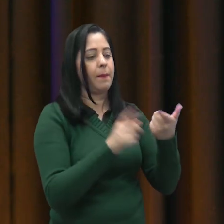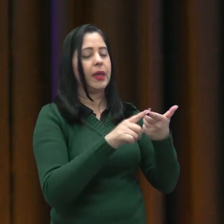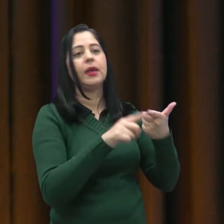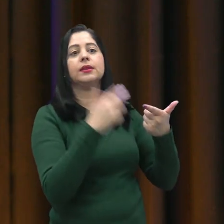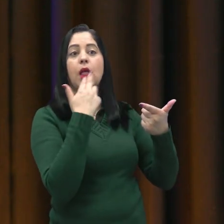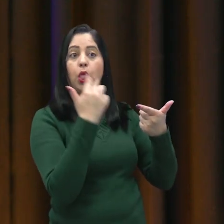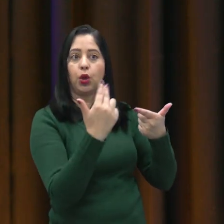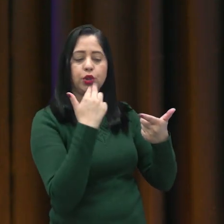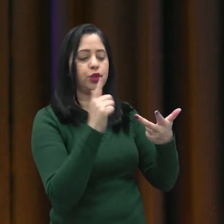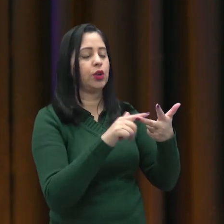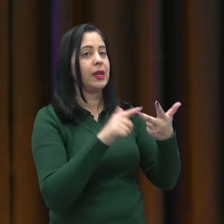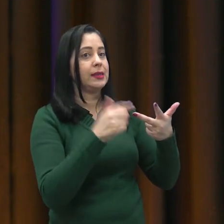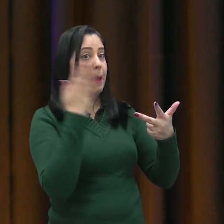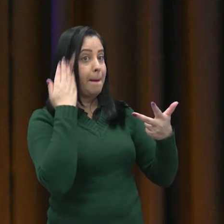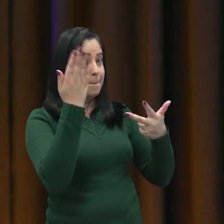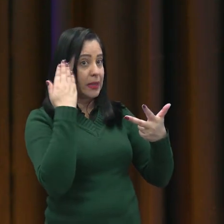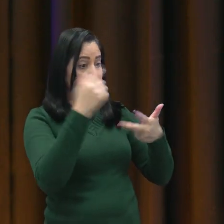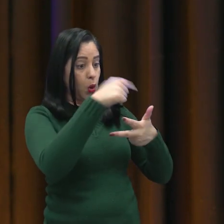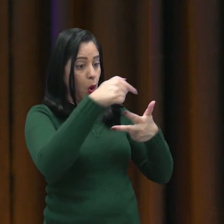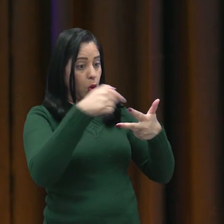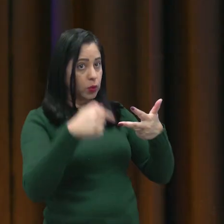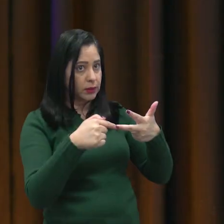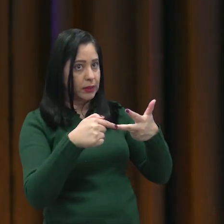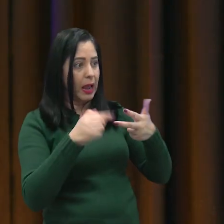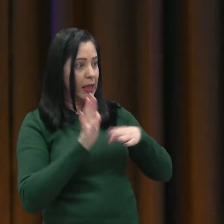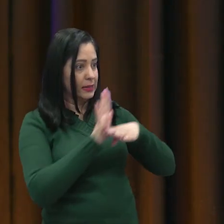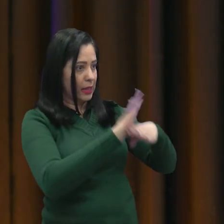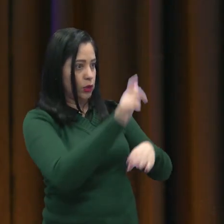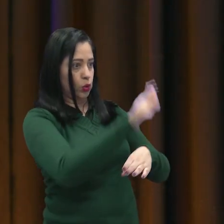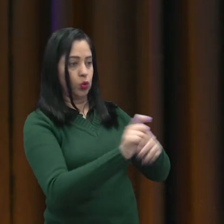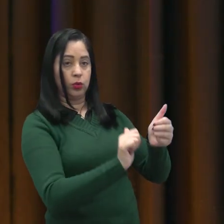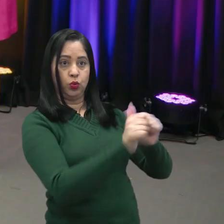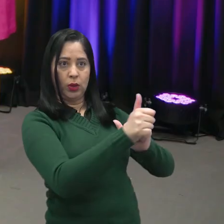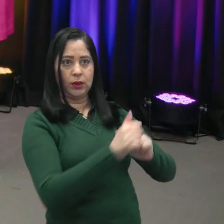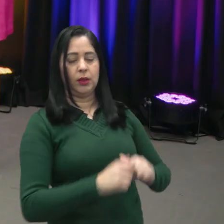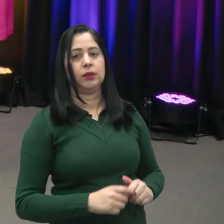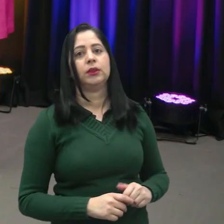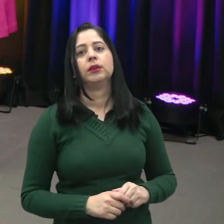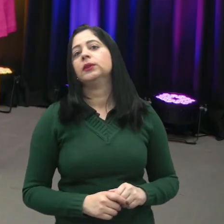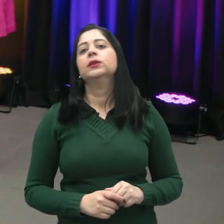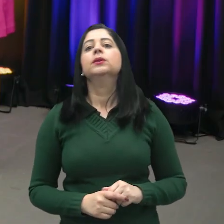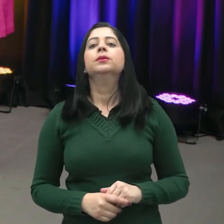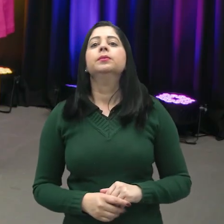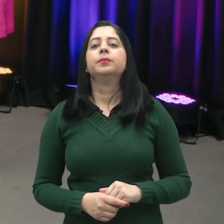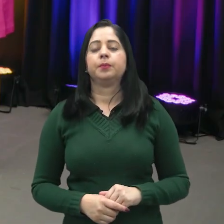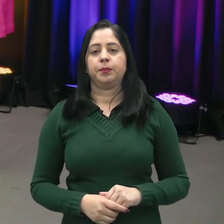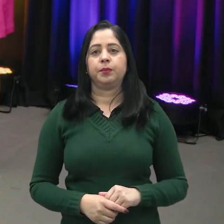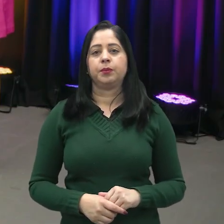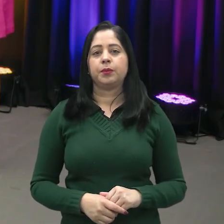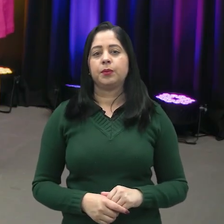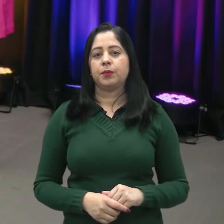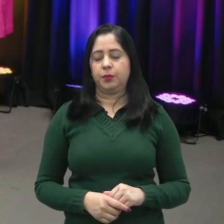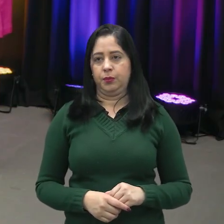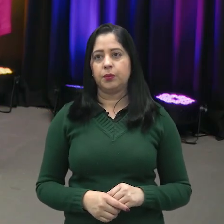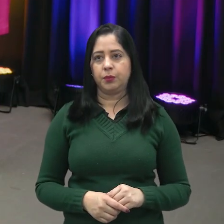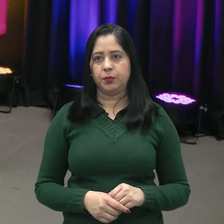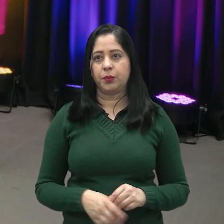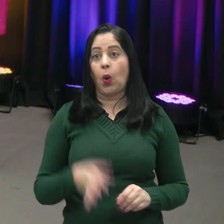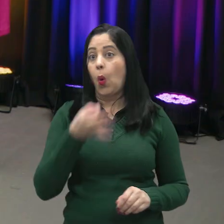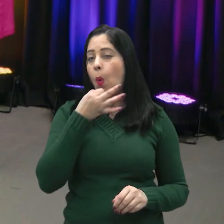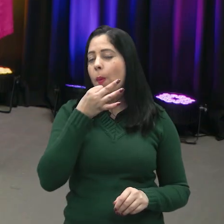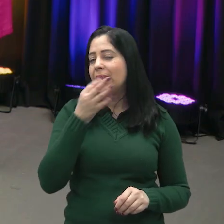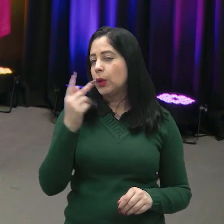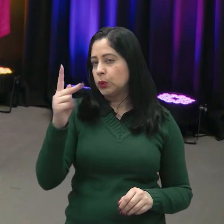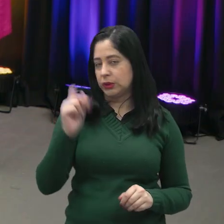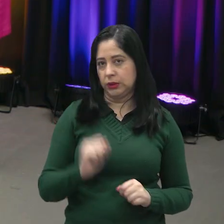nutricionistas, de Legal. psicólogo, né, tudo em prol do alto rendimento, né. E de que forma você acha, né, até você, através das